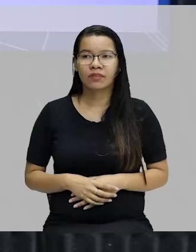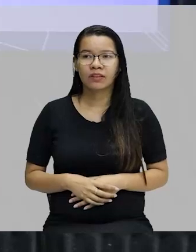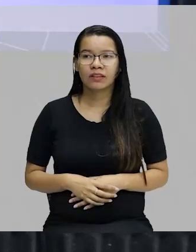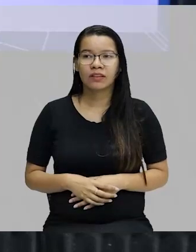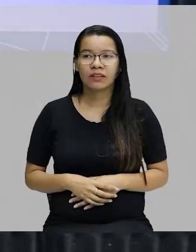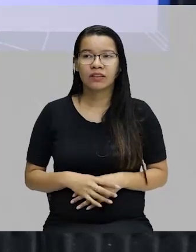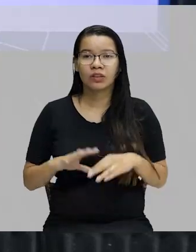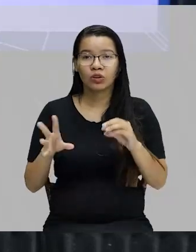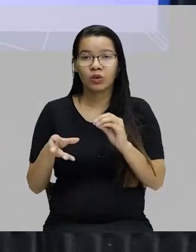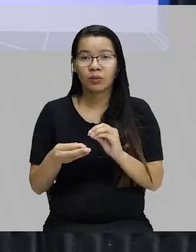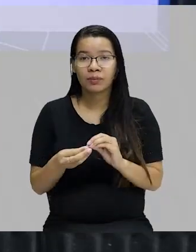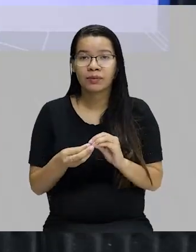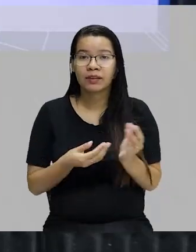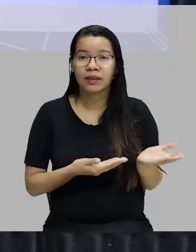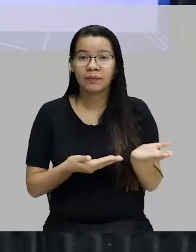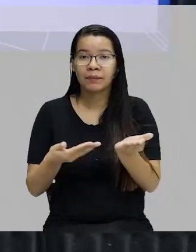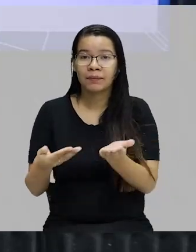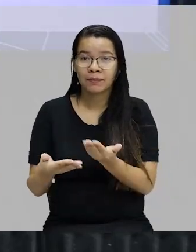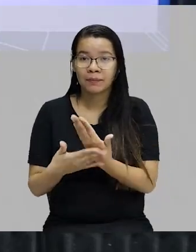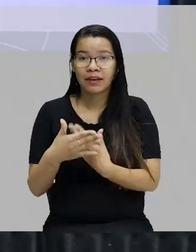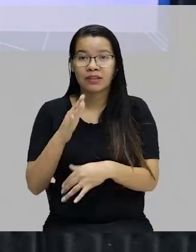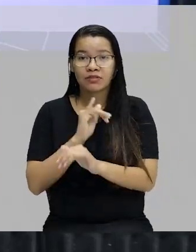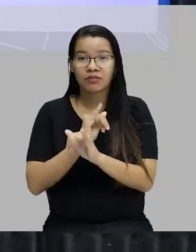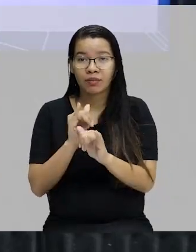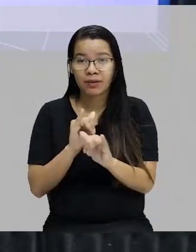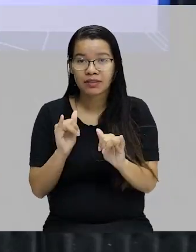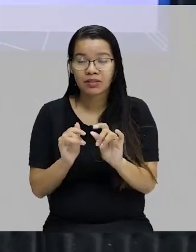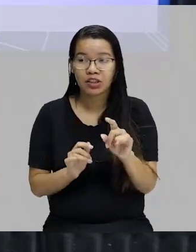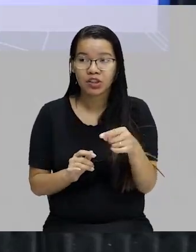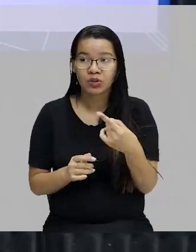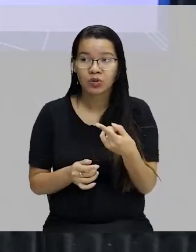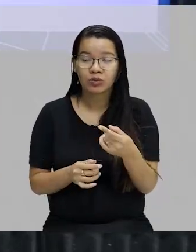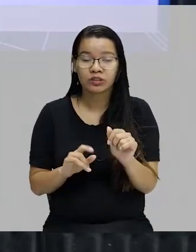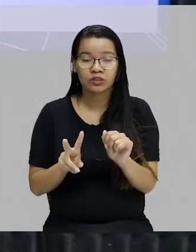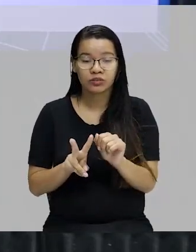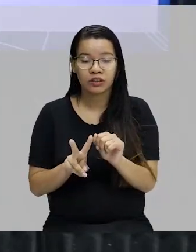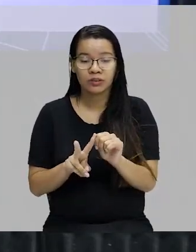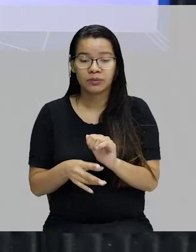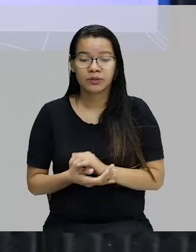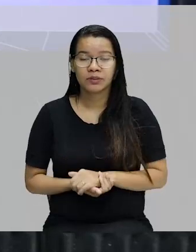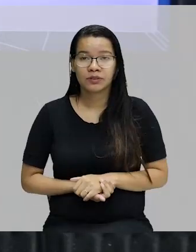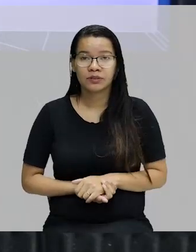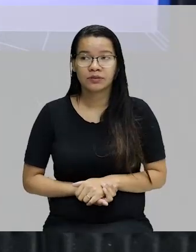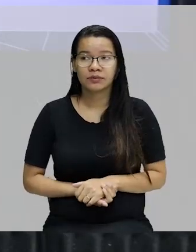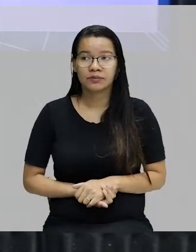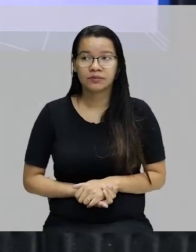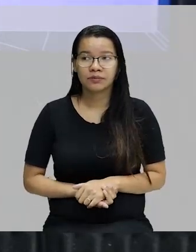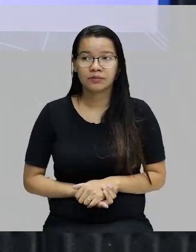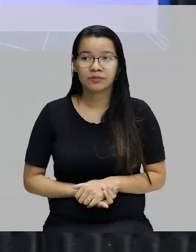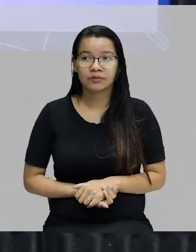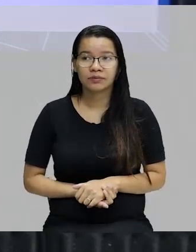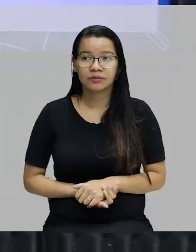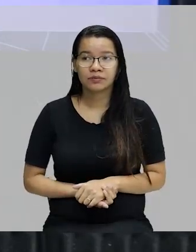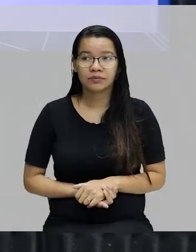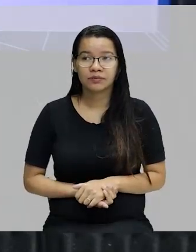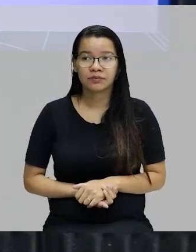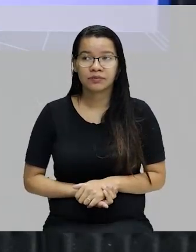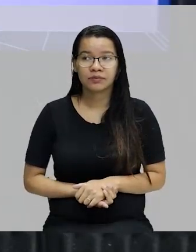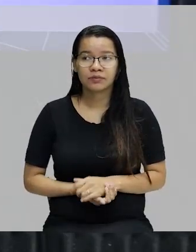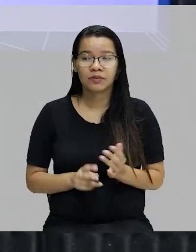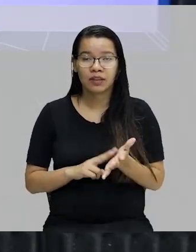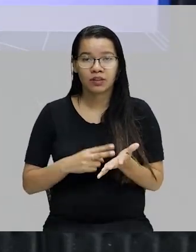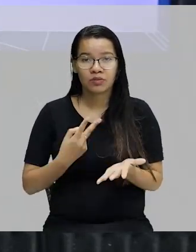ele complementa, ele dá mais informações. Um outro advérbio. This episode ended too